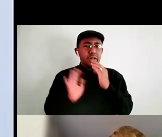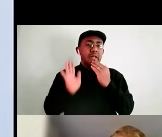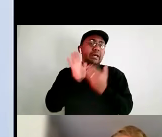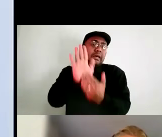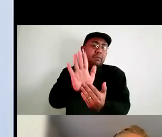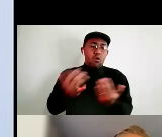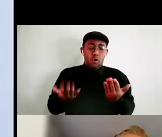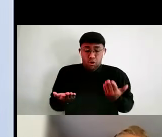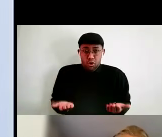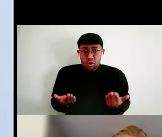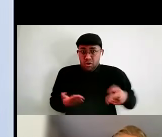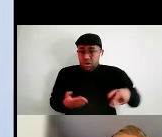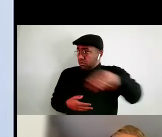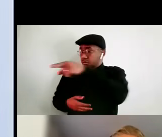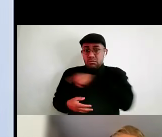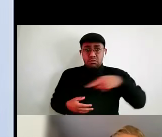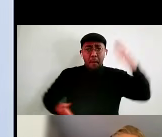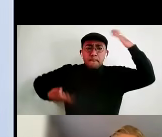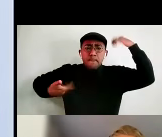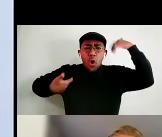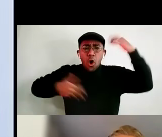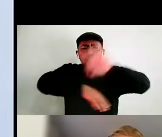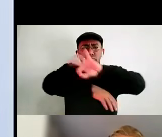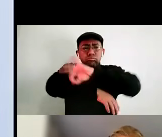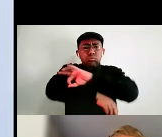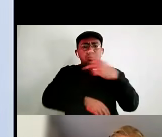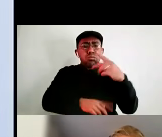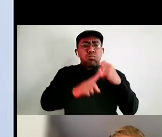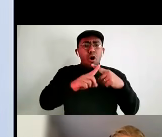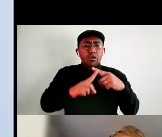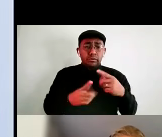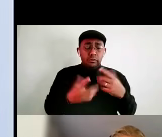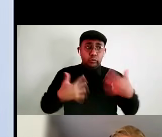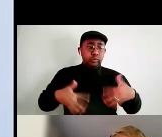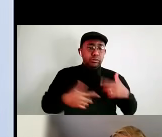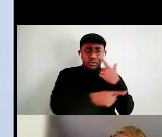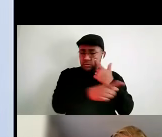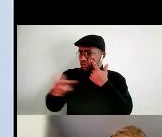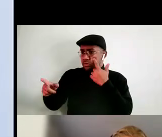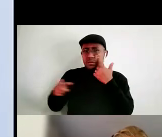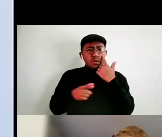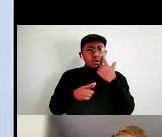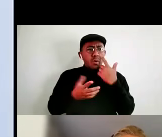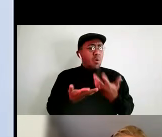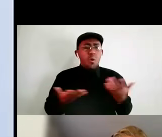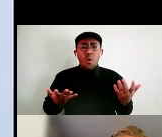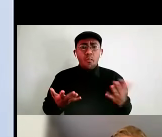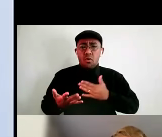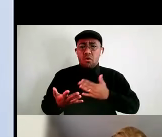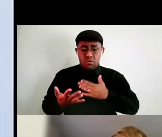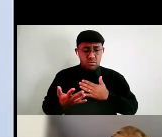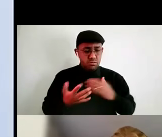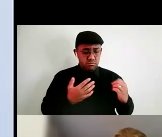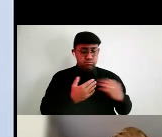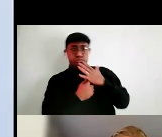com a varíola do símio deve estar considerado nesse assessoramento do risco. E temos que levar em conta, ao planejar um